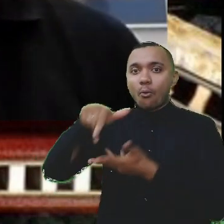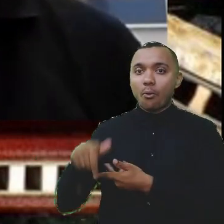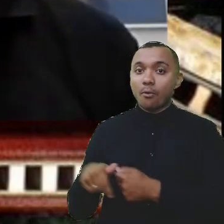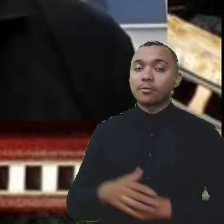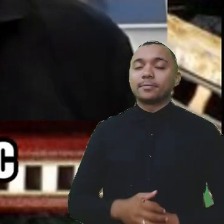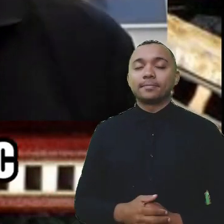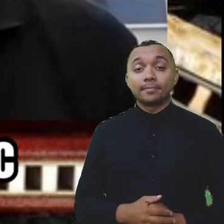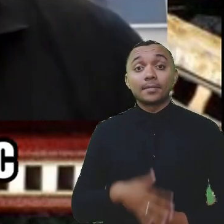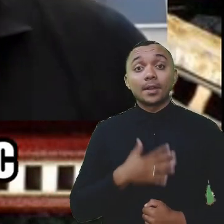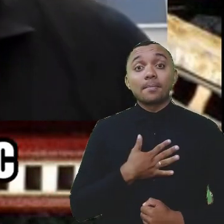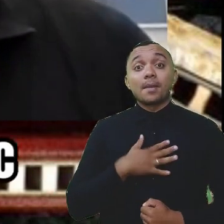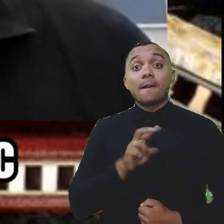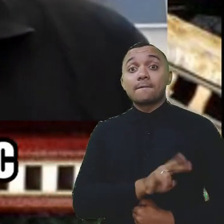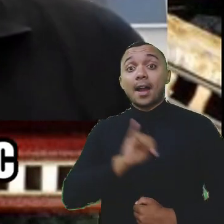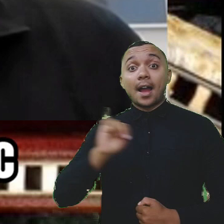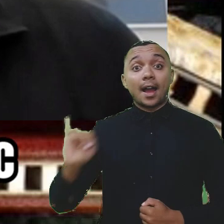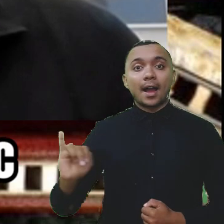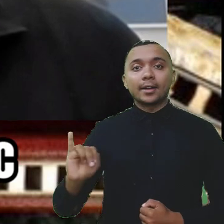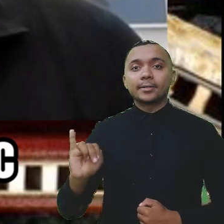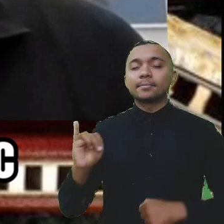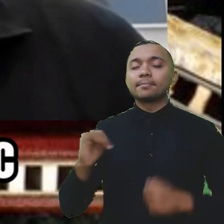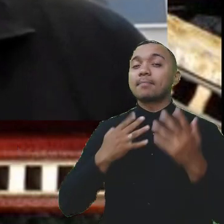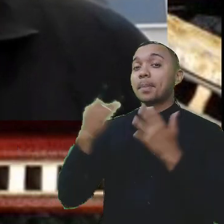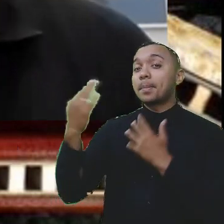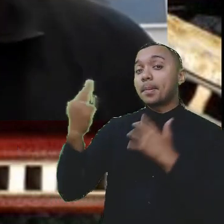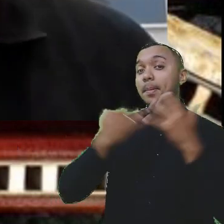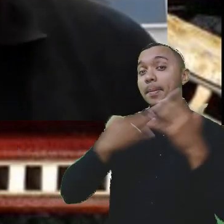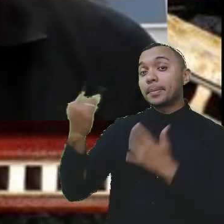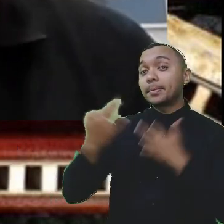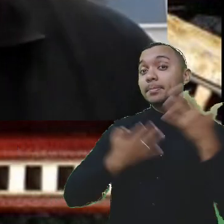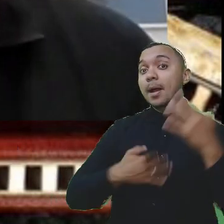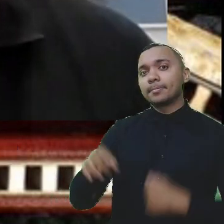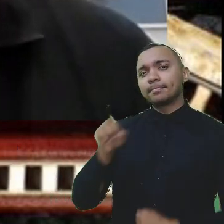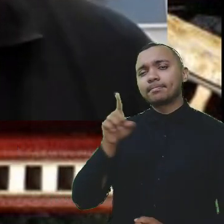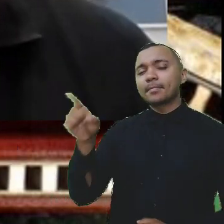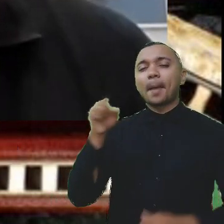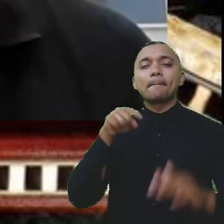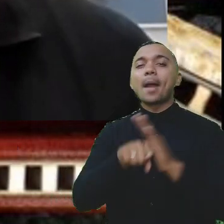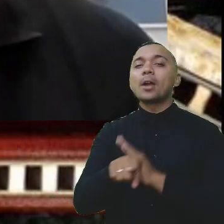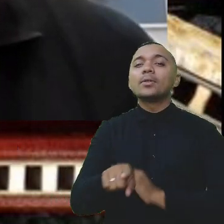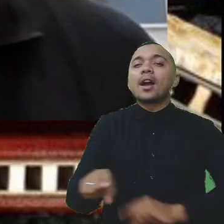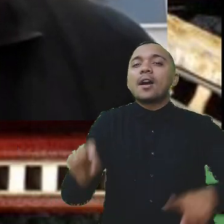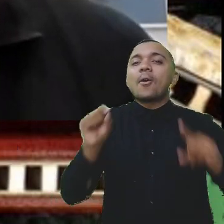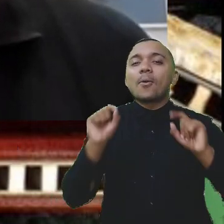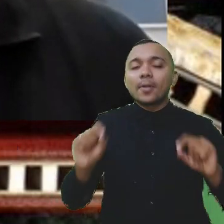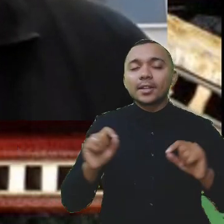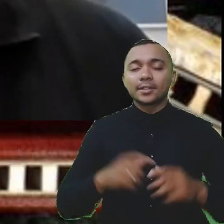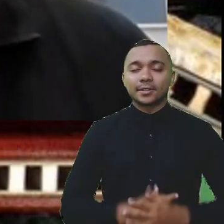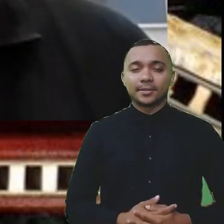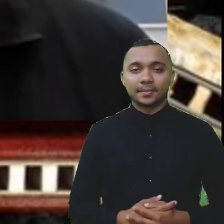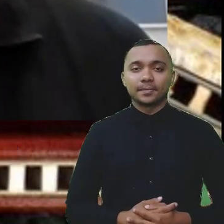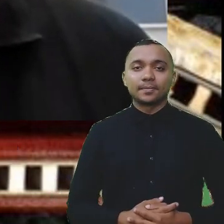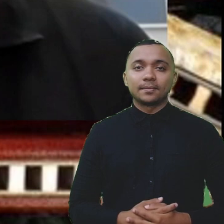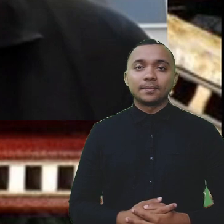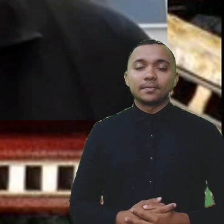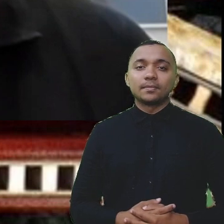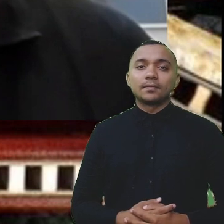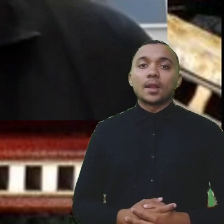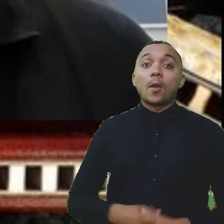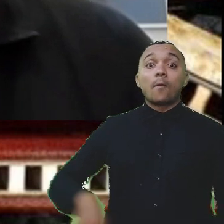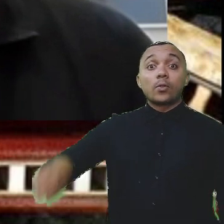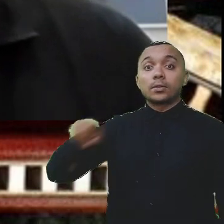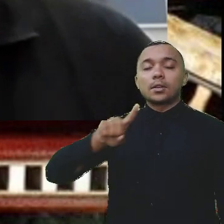justamente começar a nossa conversa com o Stanek perguntando sobre isso. Zé, como é que foi o